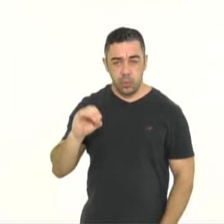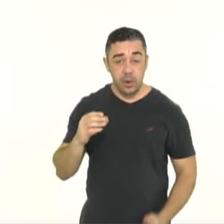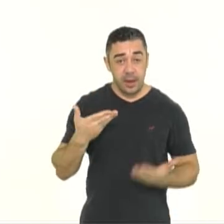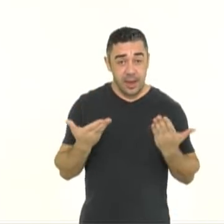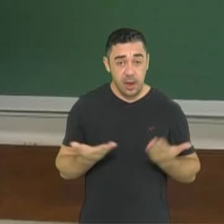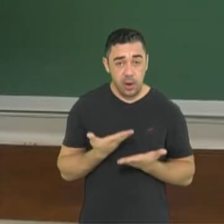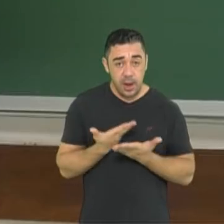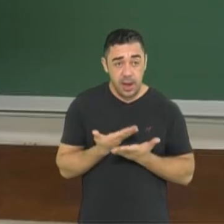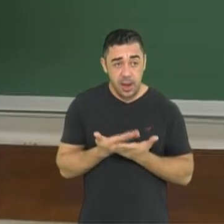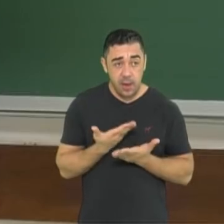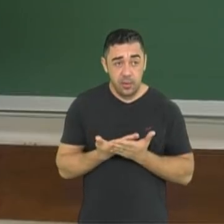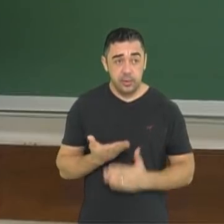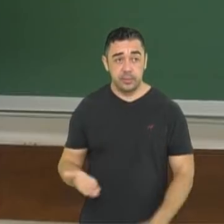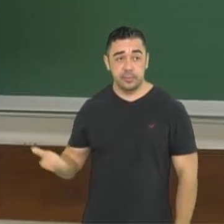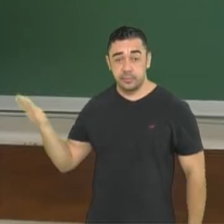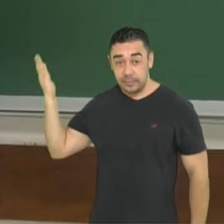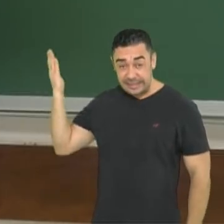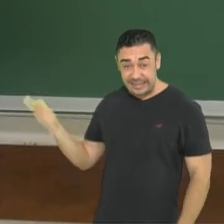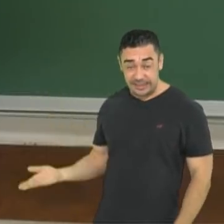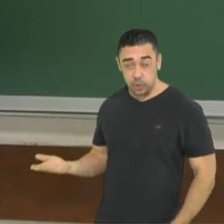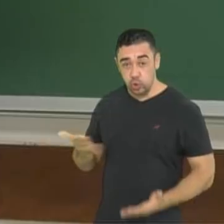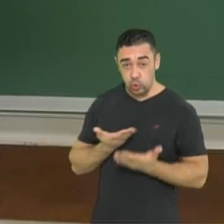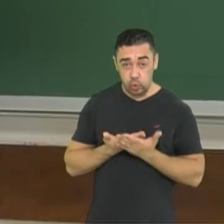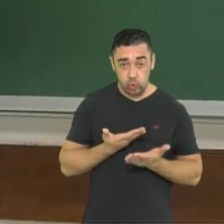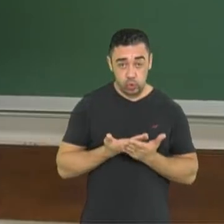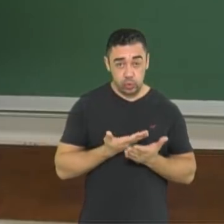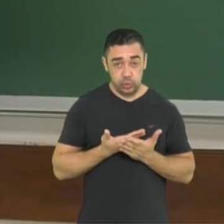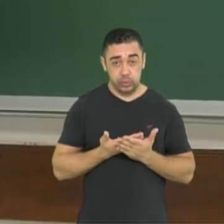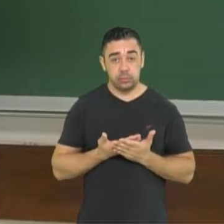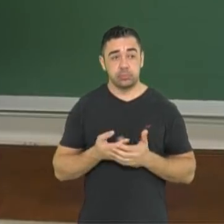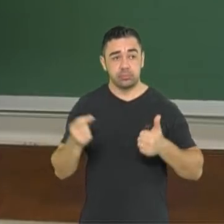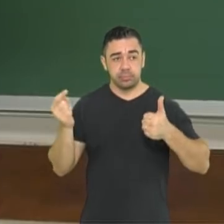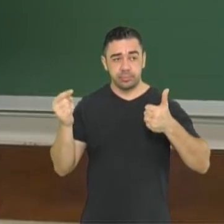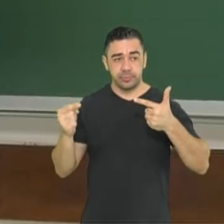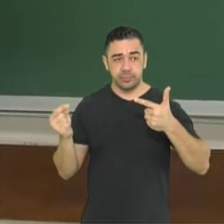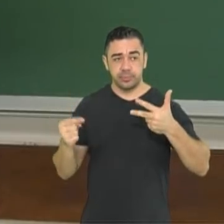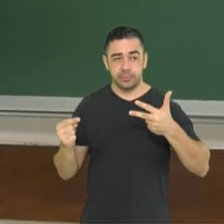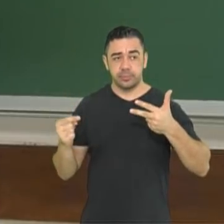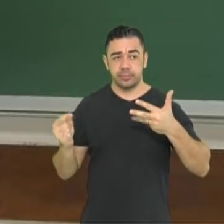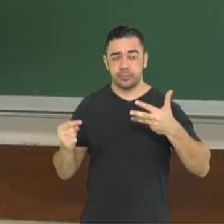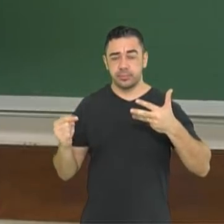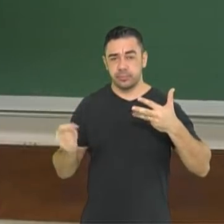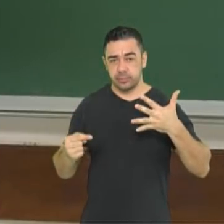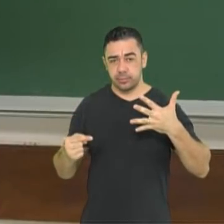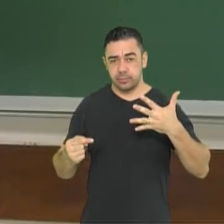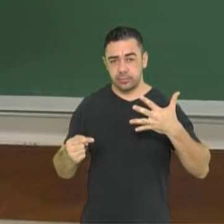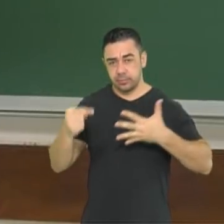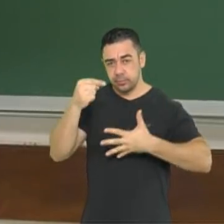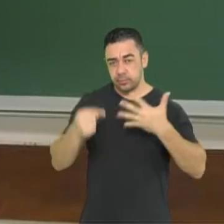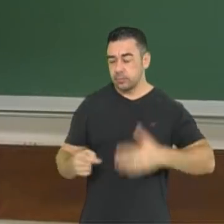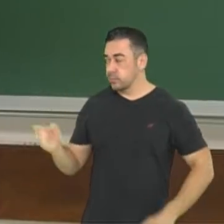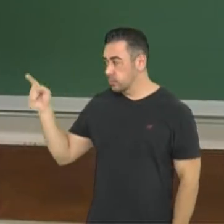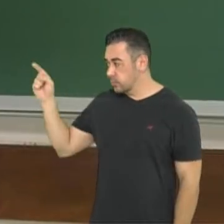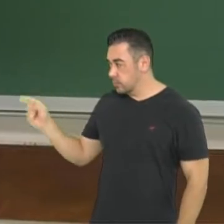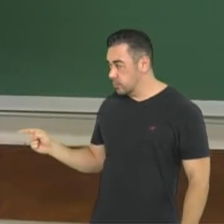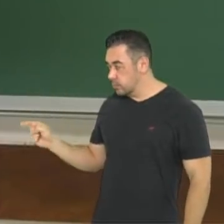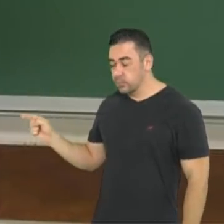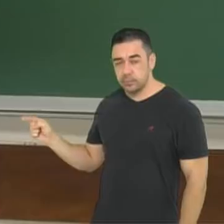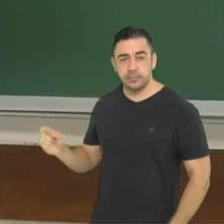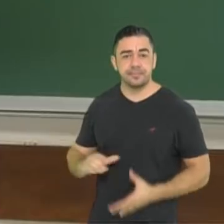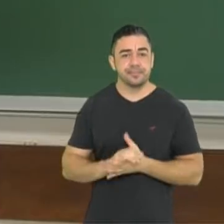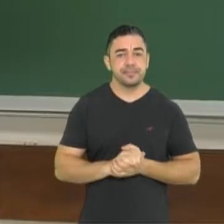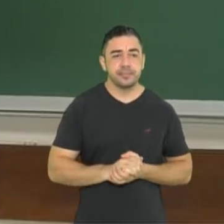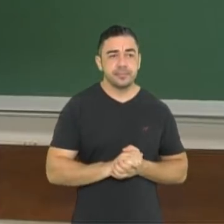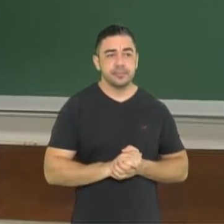tantão, professor, como diria meu filho, vamos estudar tudo isso. Carolíngios, Carlos Magno, Império Carolíngio, a administração e o fim do